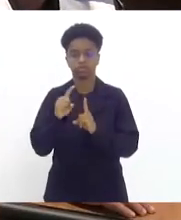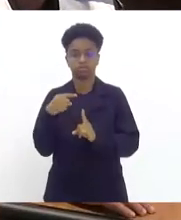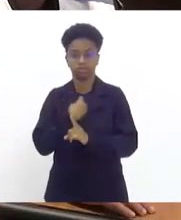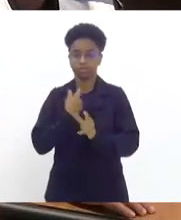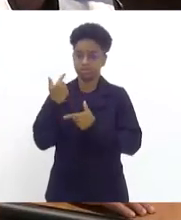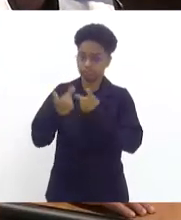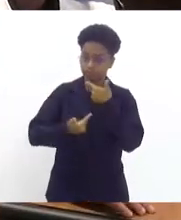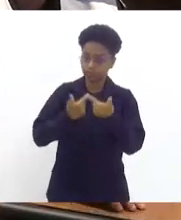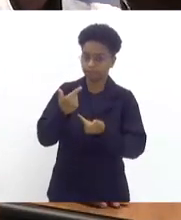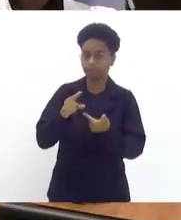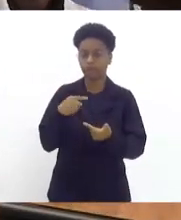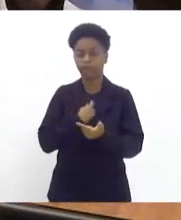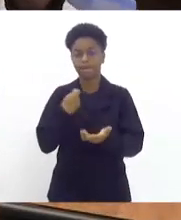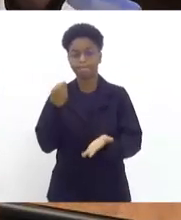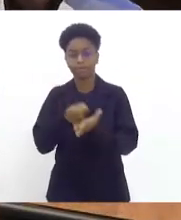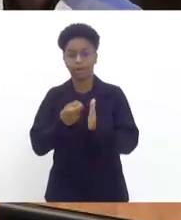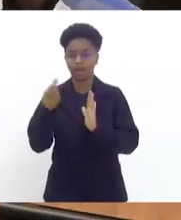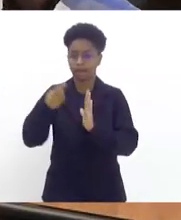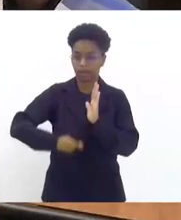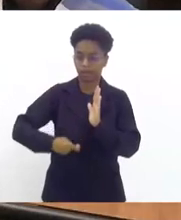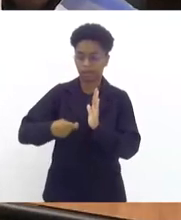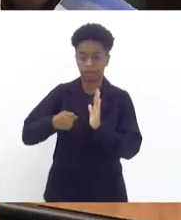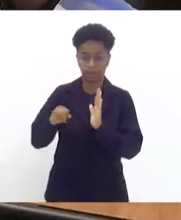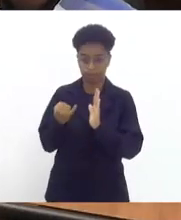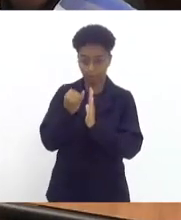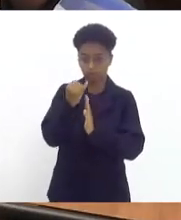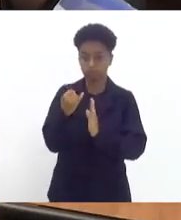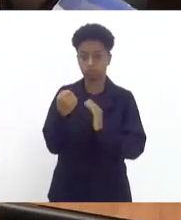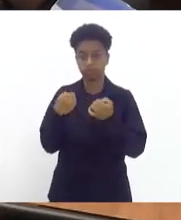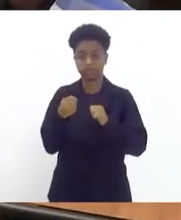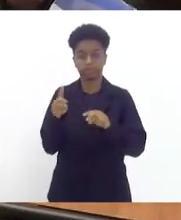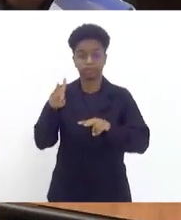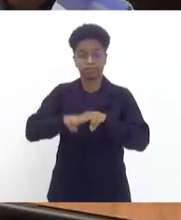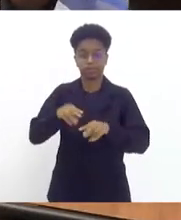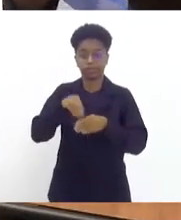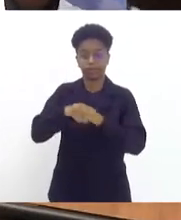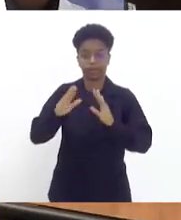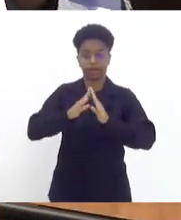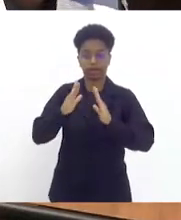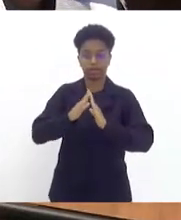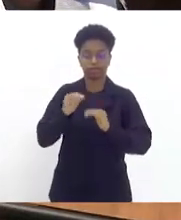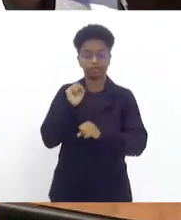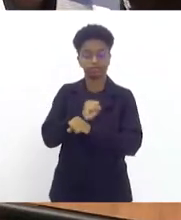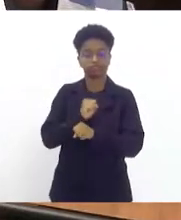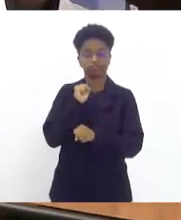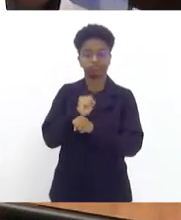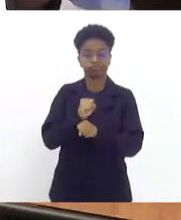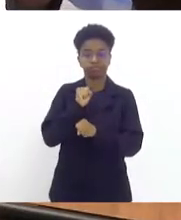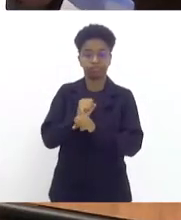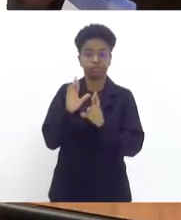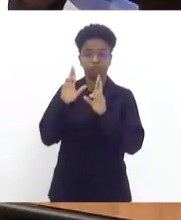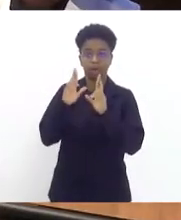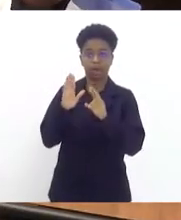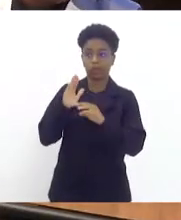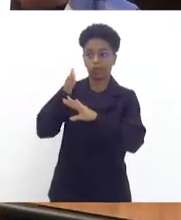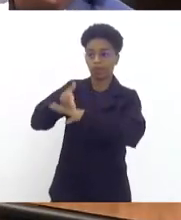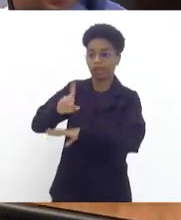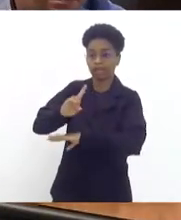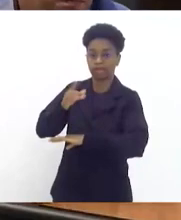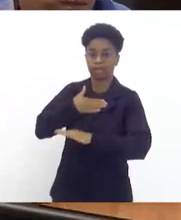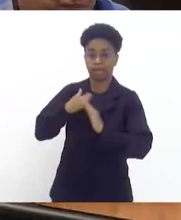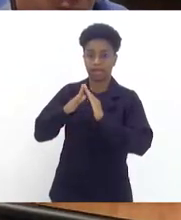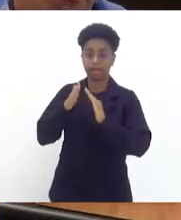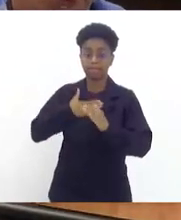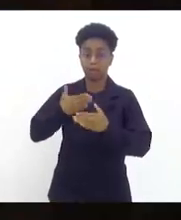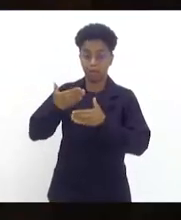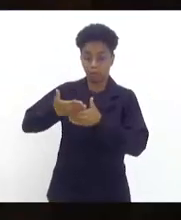trabalhamos que pagamos nossos impostos temos que ficar presos em casa esperando para ninguém subir o teu muro o meu muro deve ter